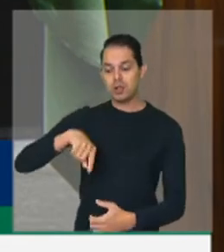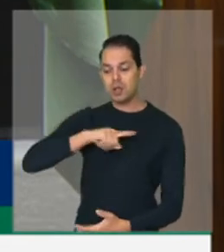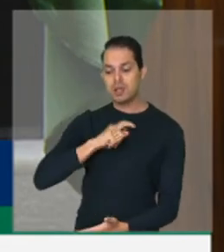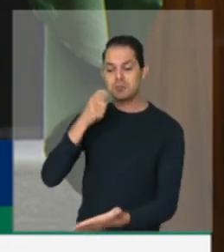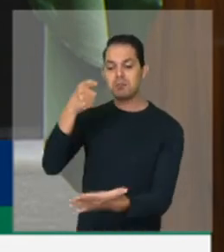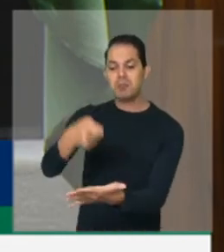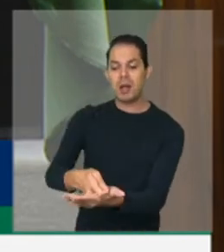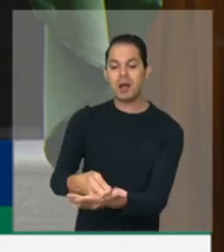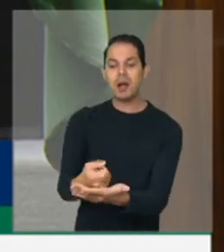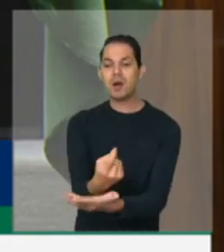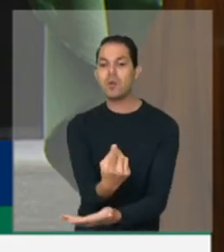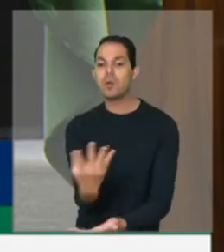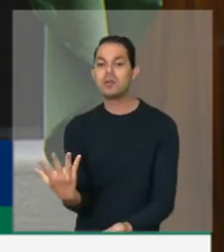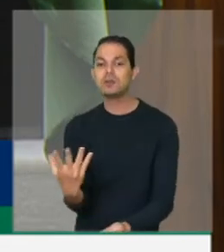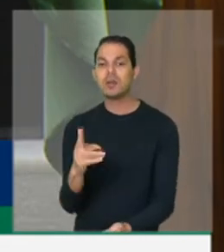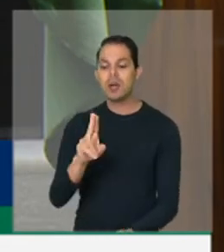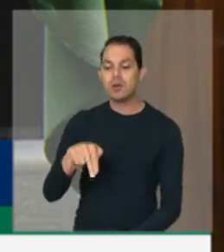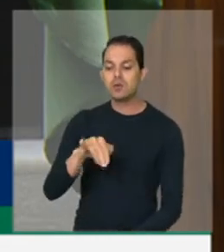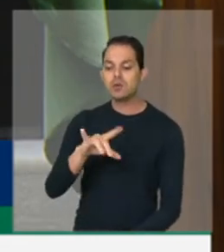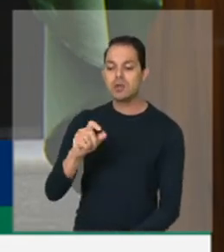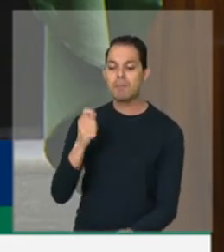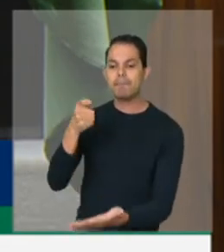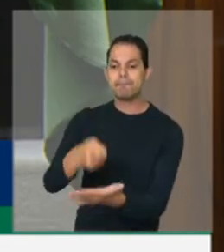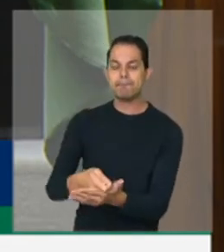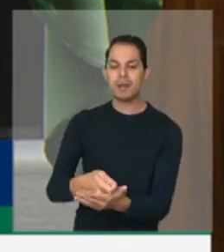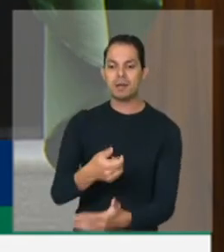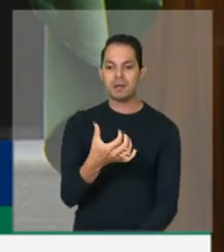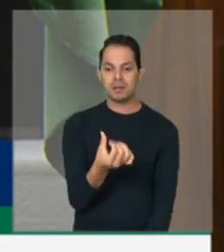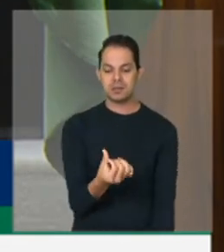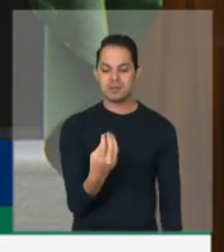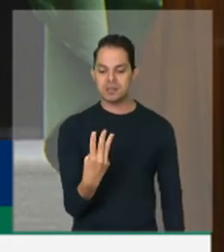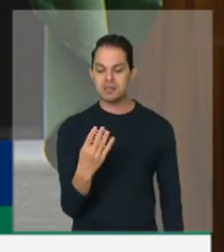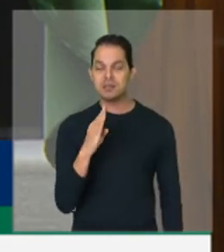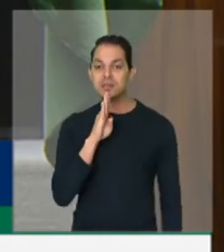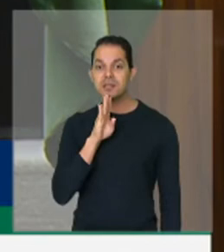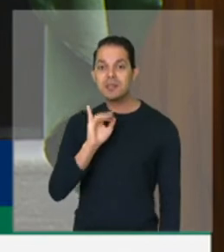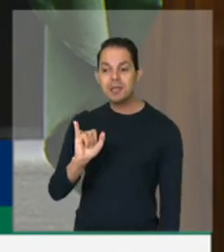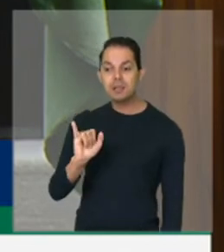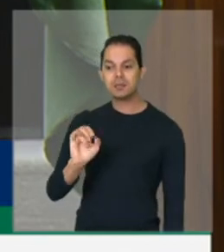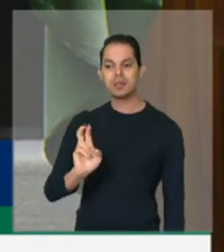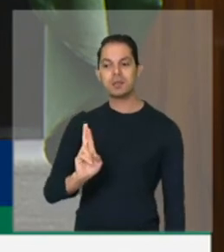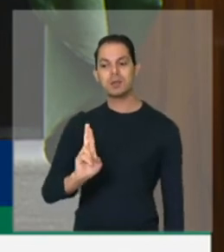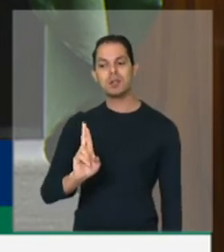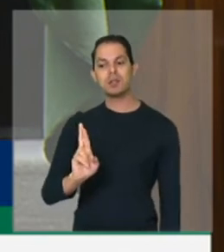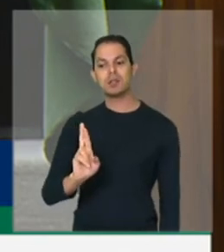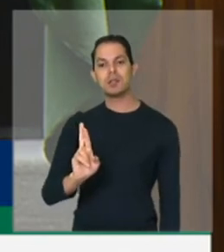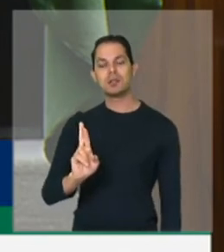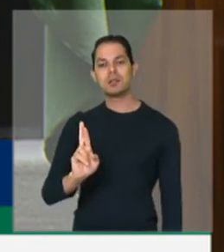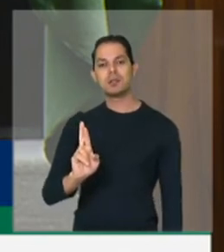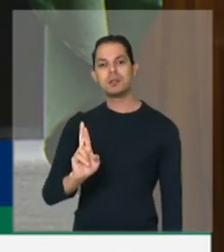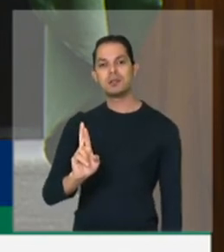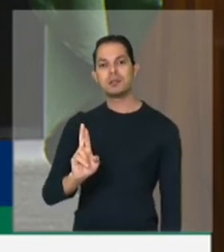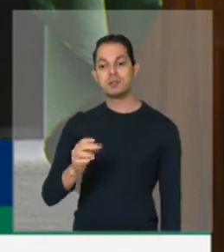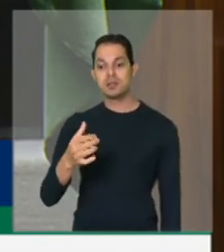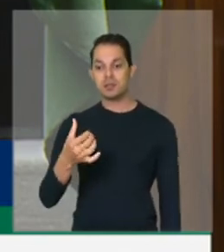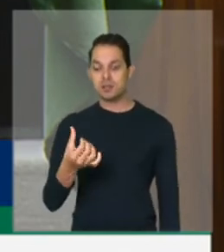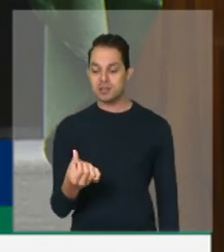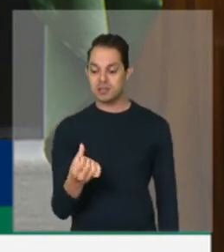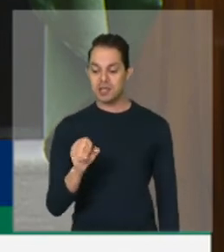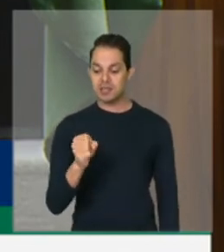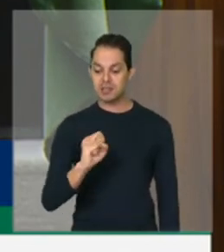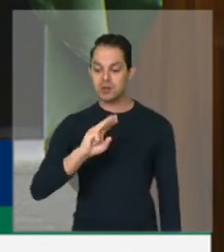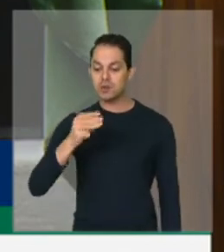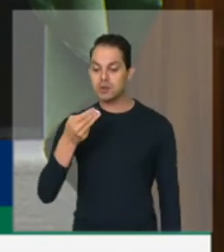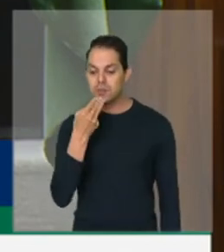vai pagar, a União vai pagar? 63 bilhões. E das 68 milhões